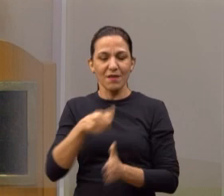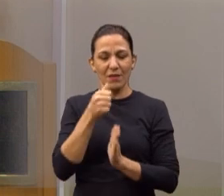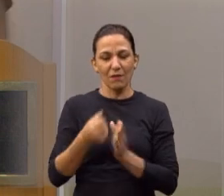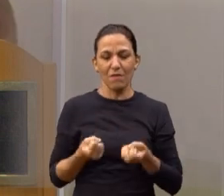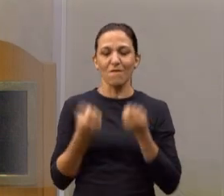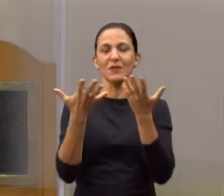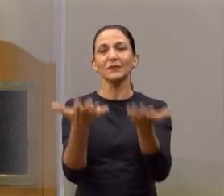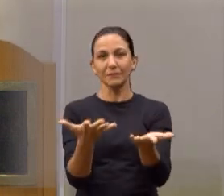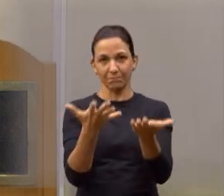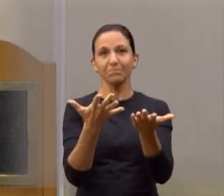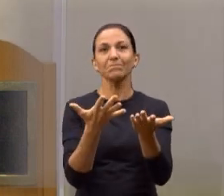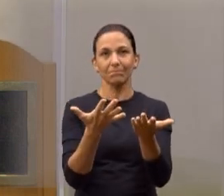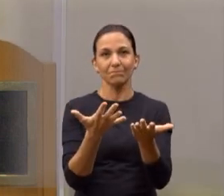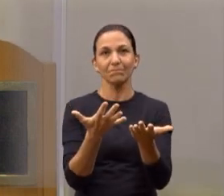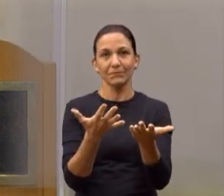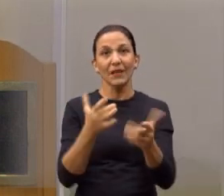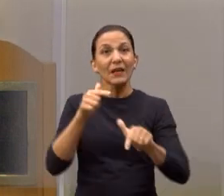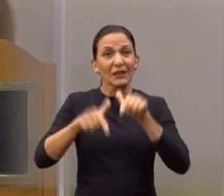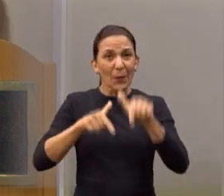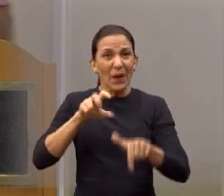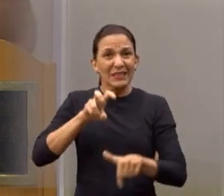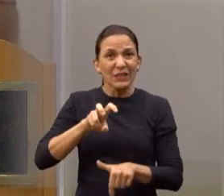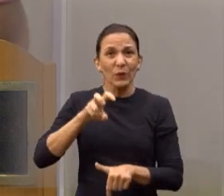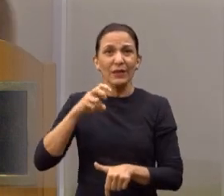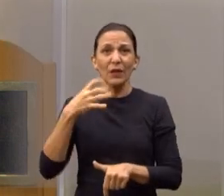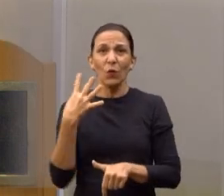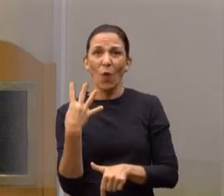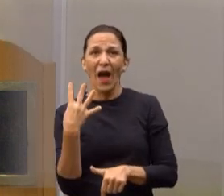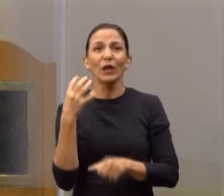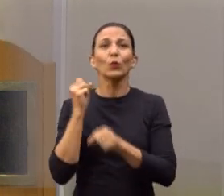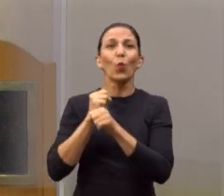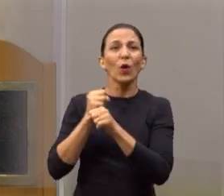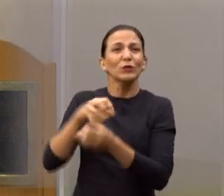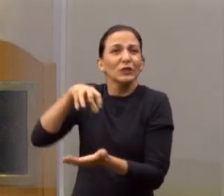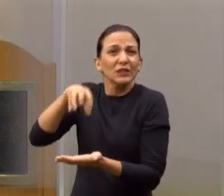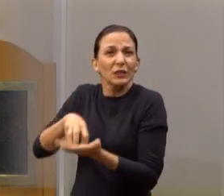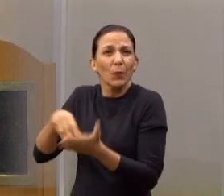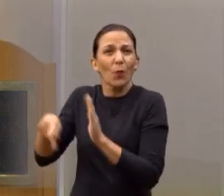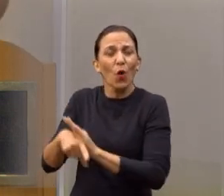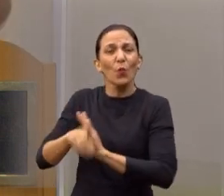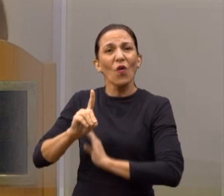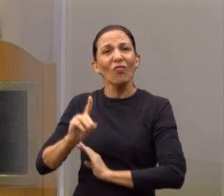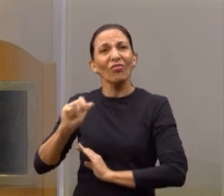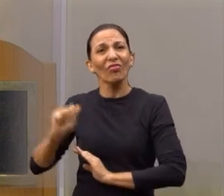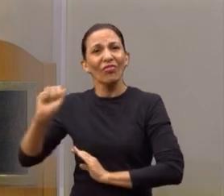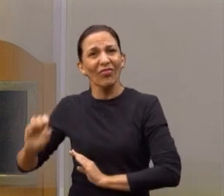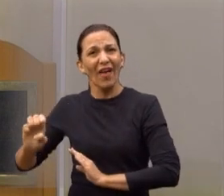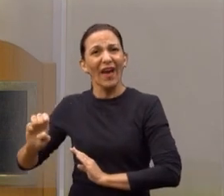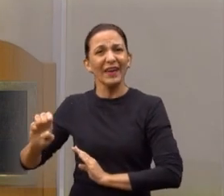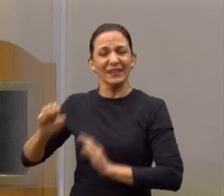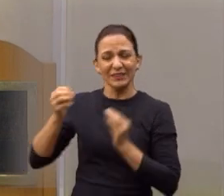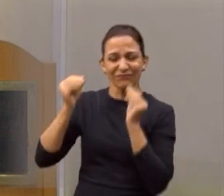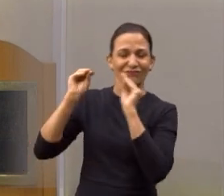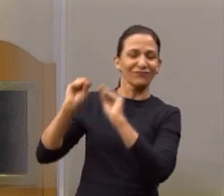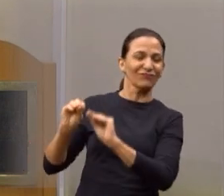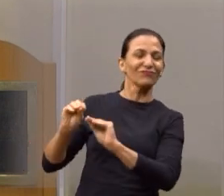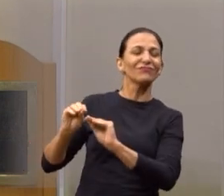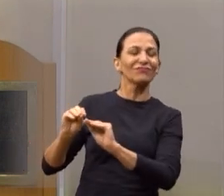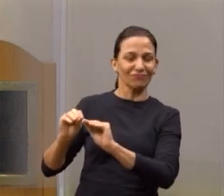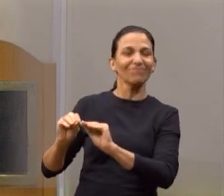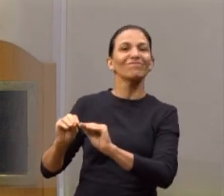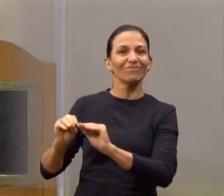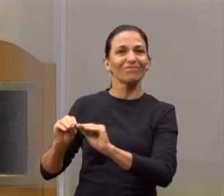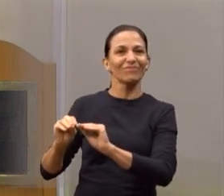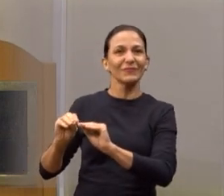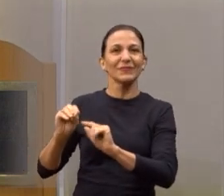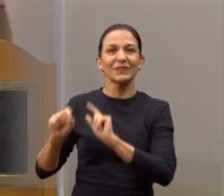é você desconsiderar o trabalho de 54 anos de apartamento autônomo de água e esgoto é você